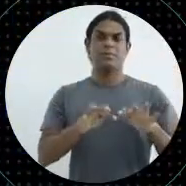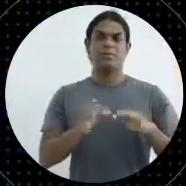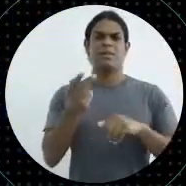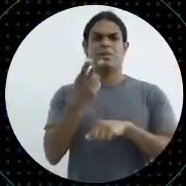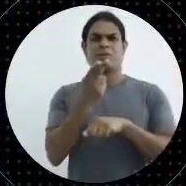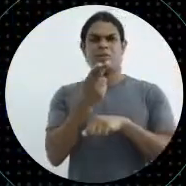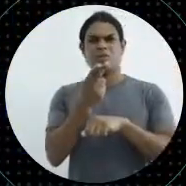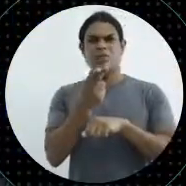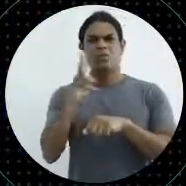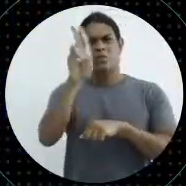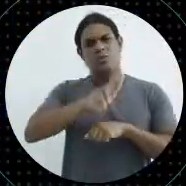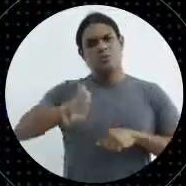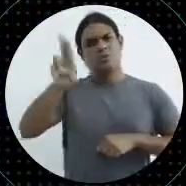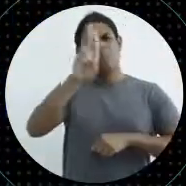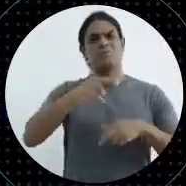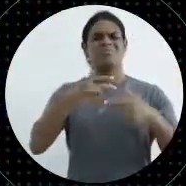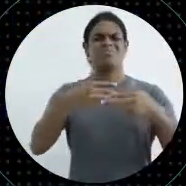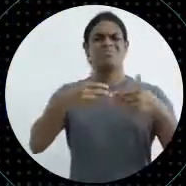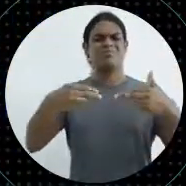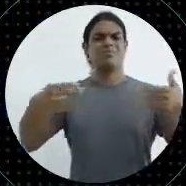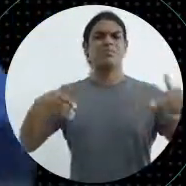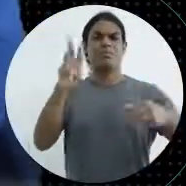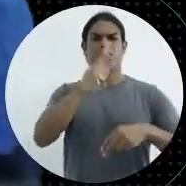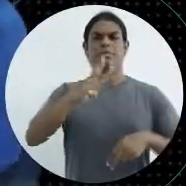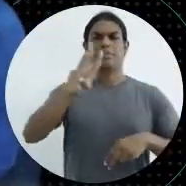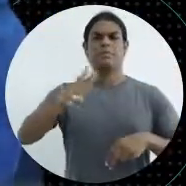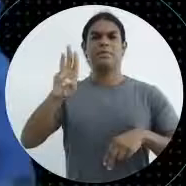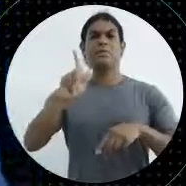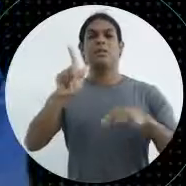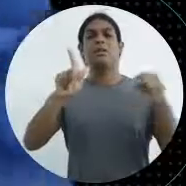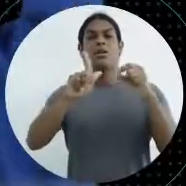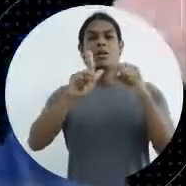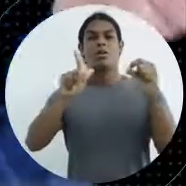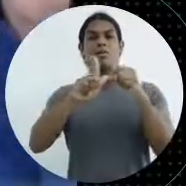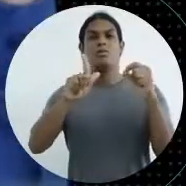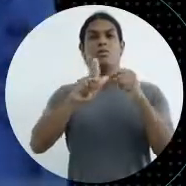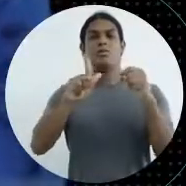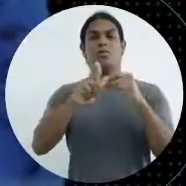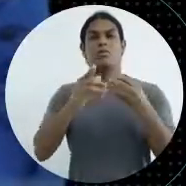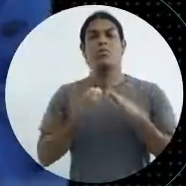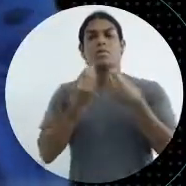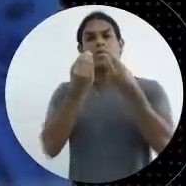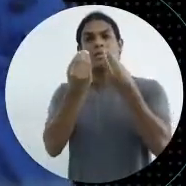site, que a Google ela disponibilizou o arquivozinho